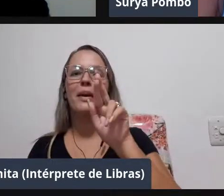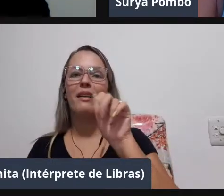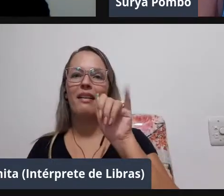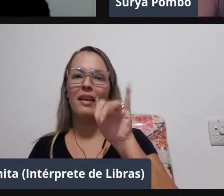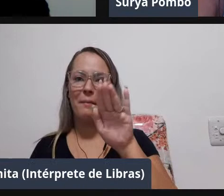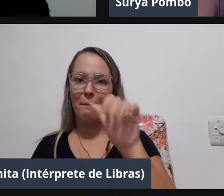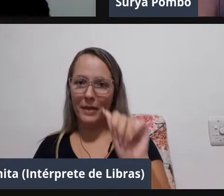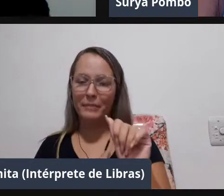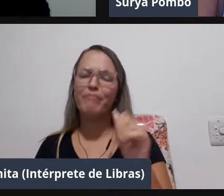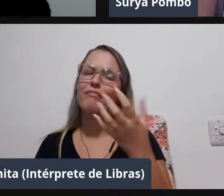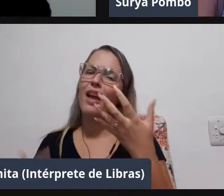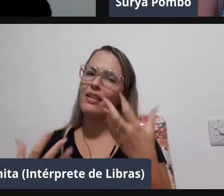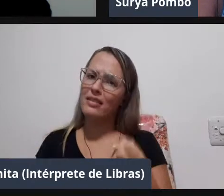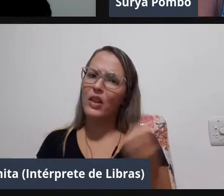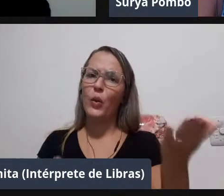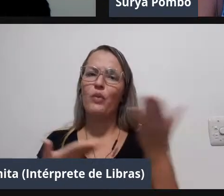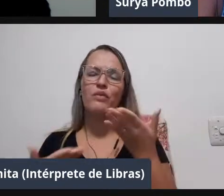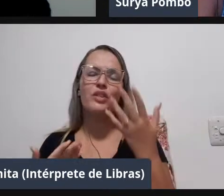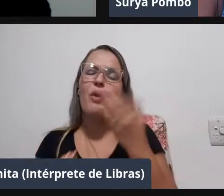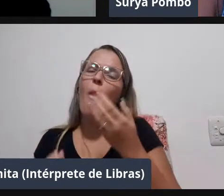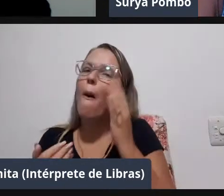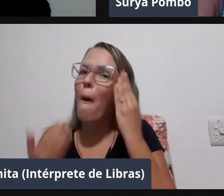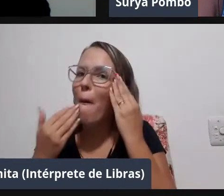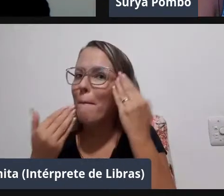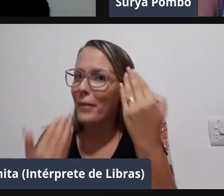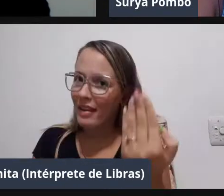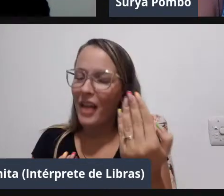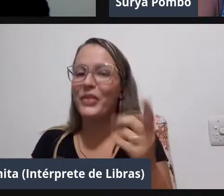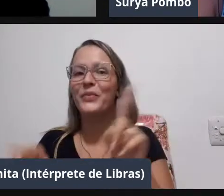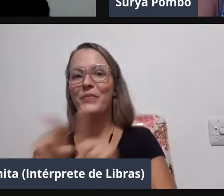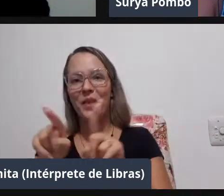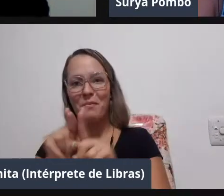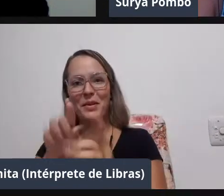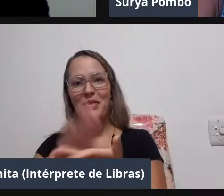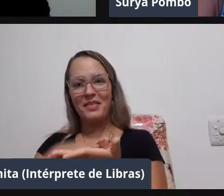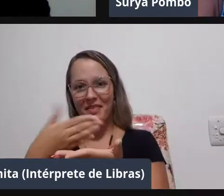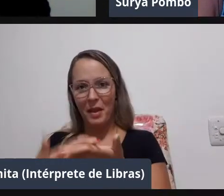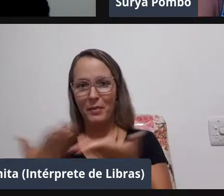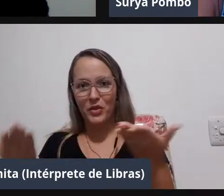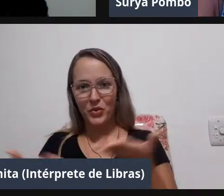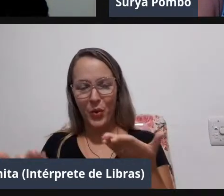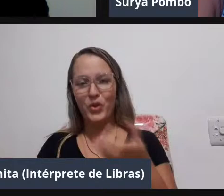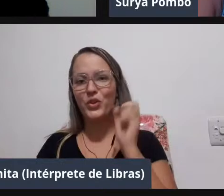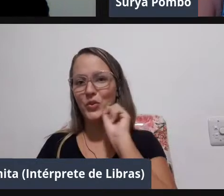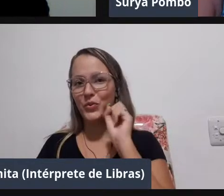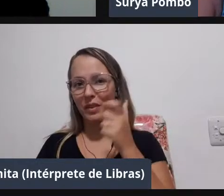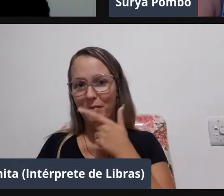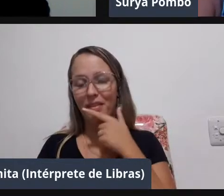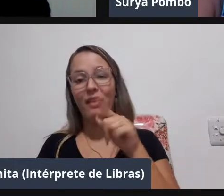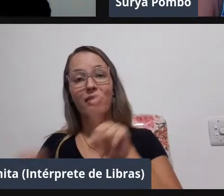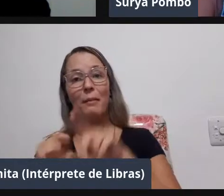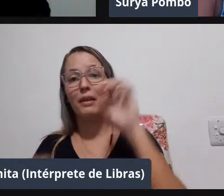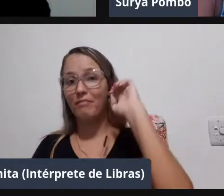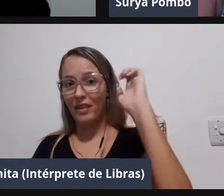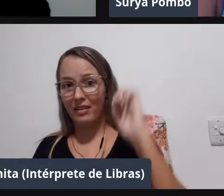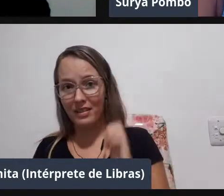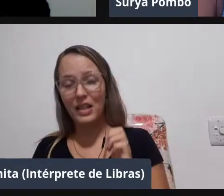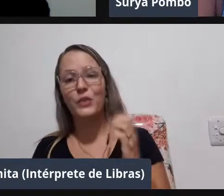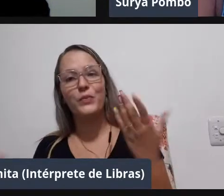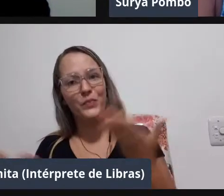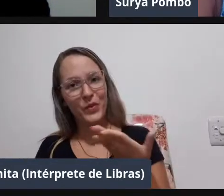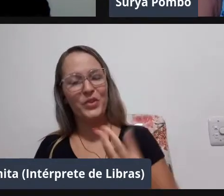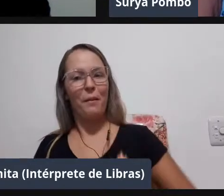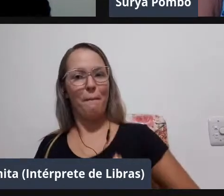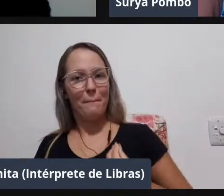aceito o convite. Agradeço também nossas duas queridas profissionais intérpretes, Sulamita e Elisângela, que também estarão aqui